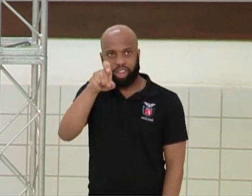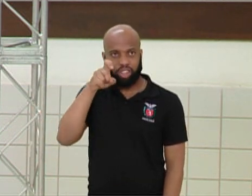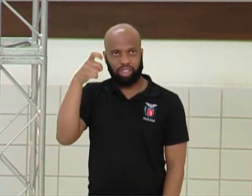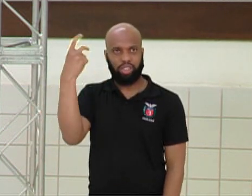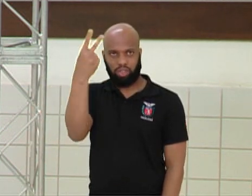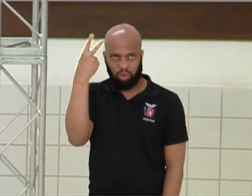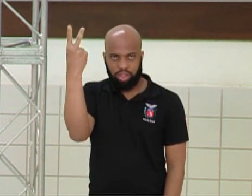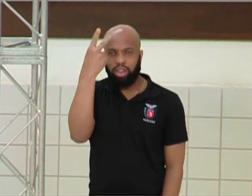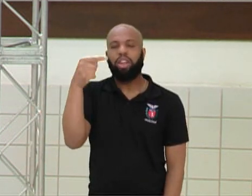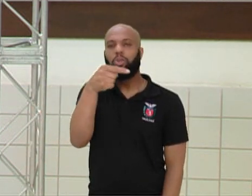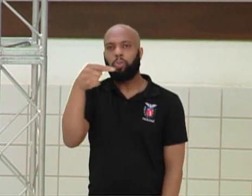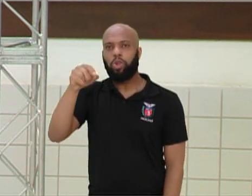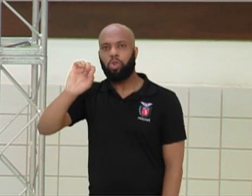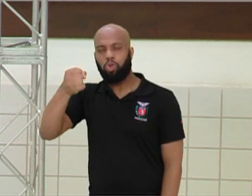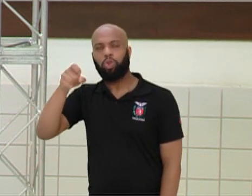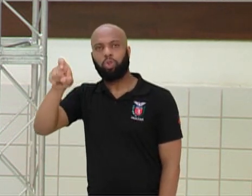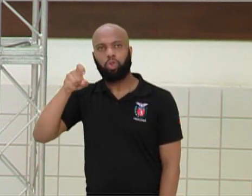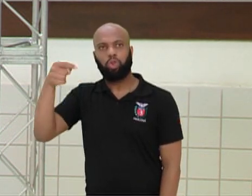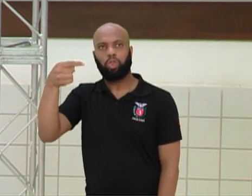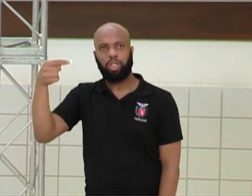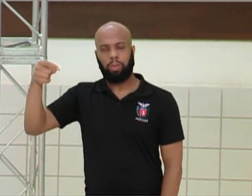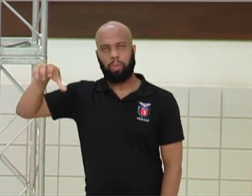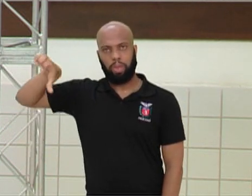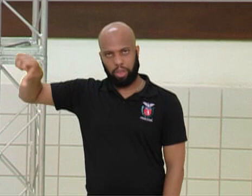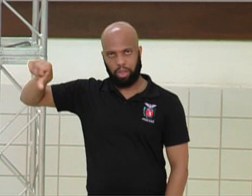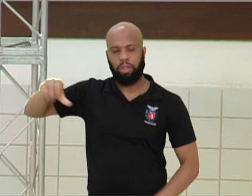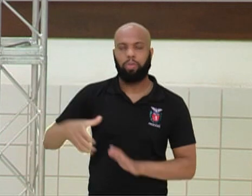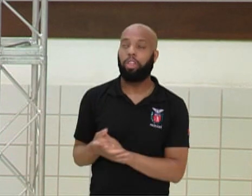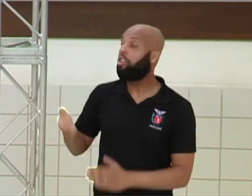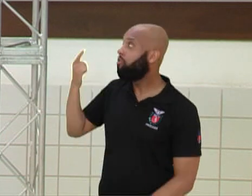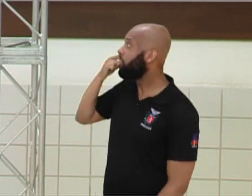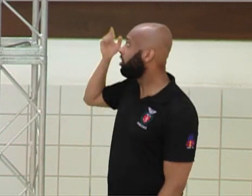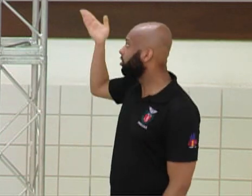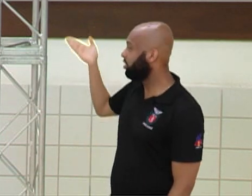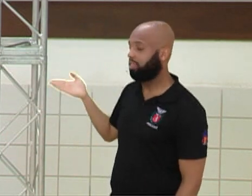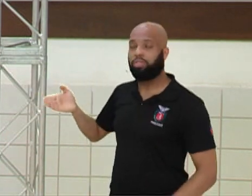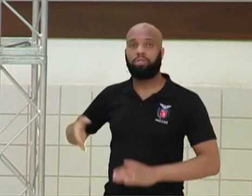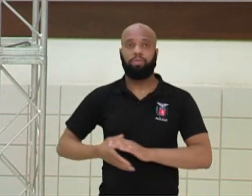igual a x ao quadrado menos 8x menos 9.